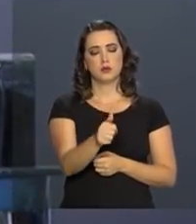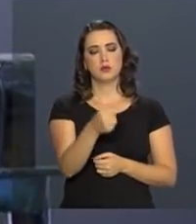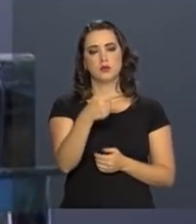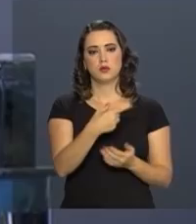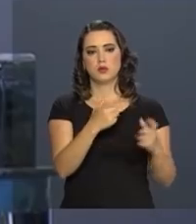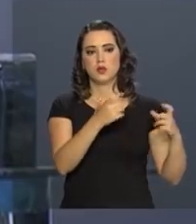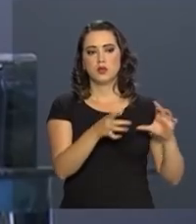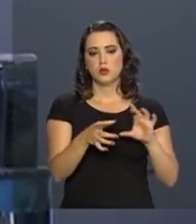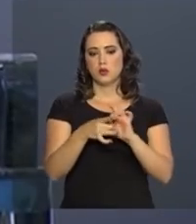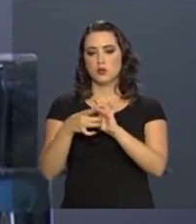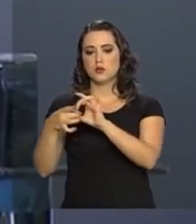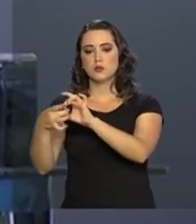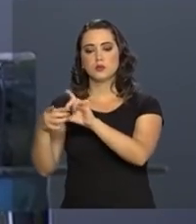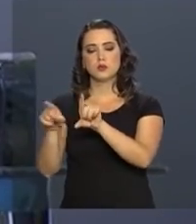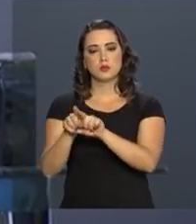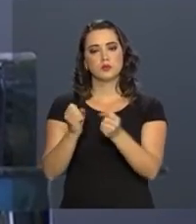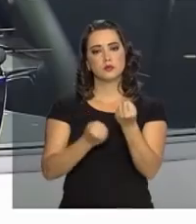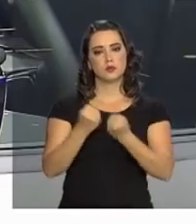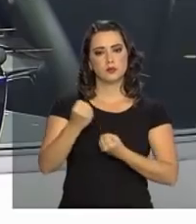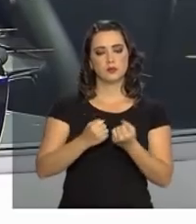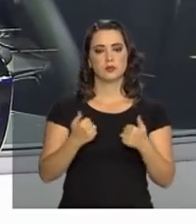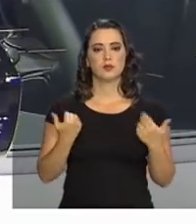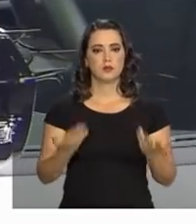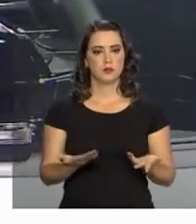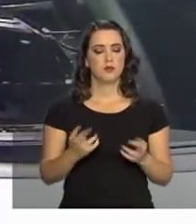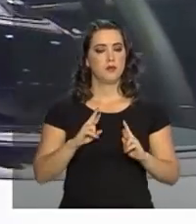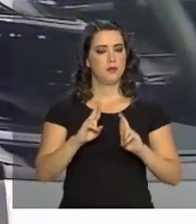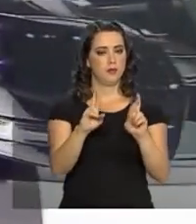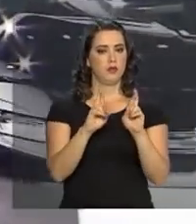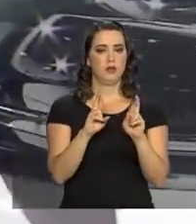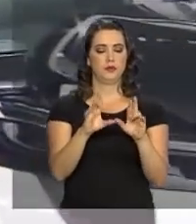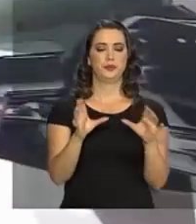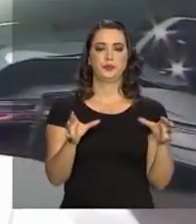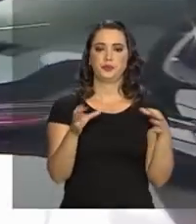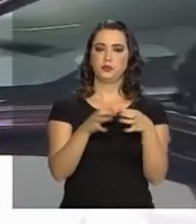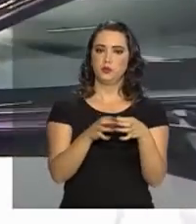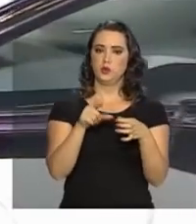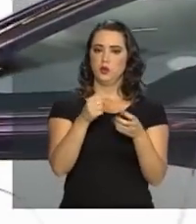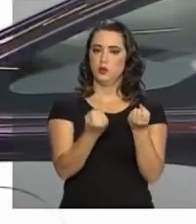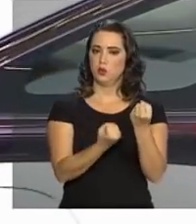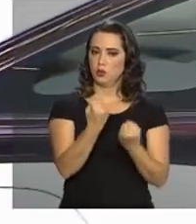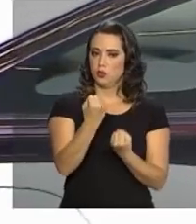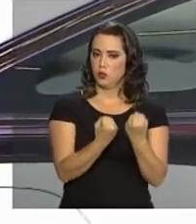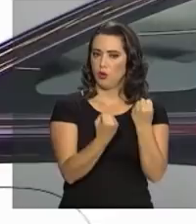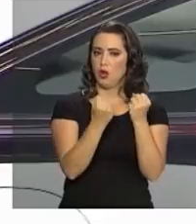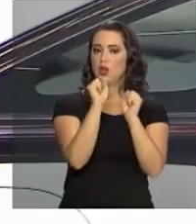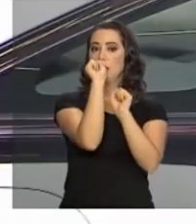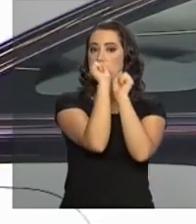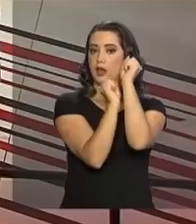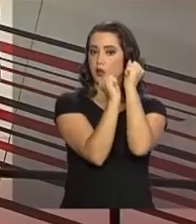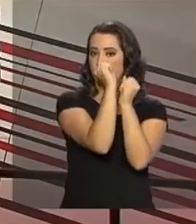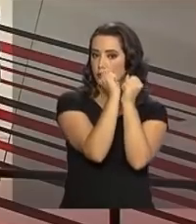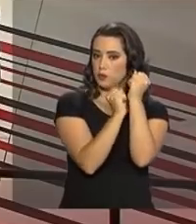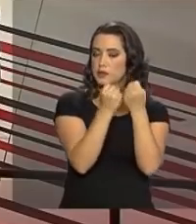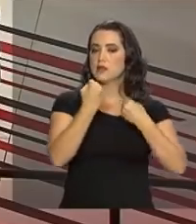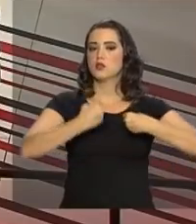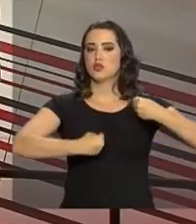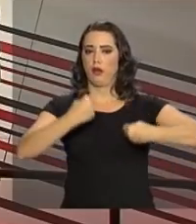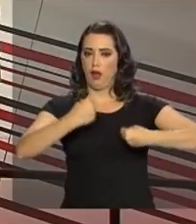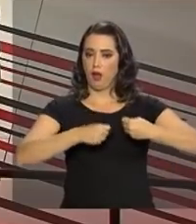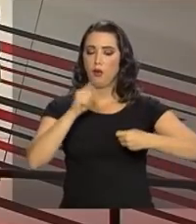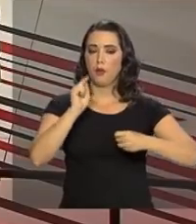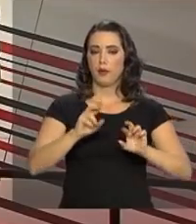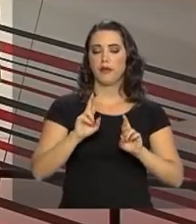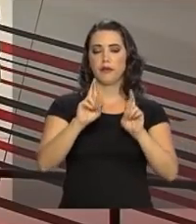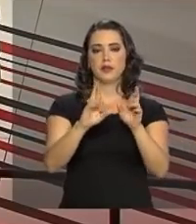os elos da cadeia automotiva. A expectativa da Associação Nacional dos Fabricantes de Veículos Automotores é que, com a aprovação do